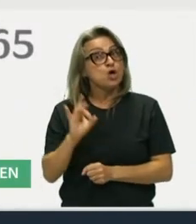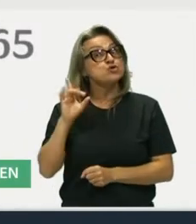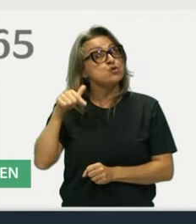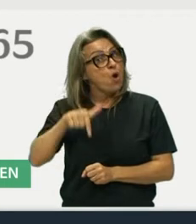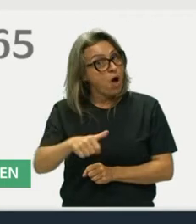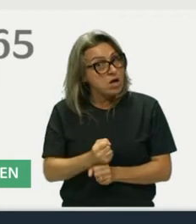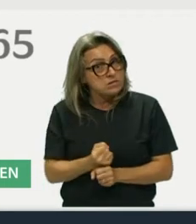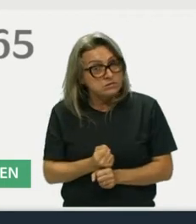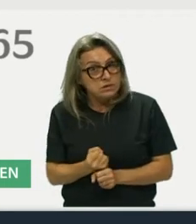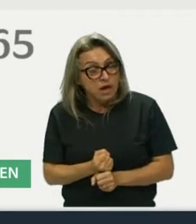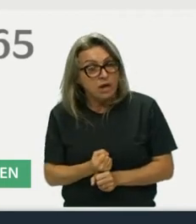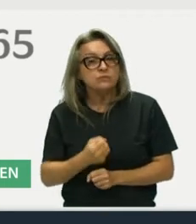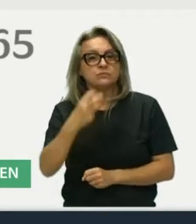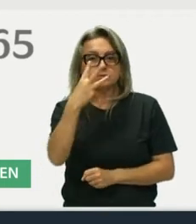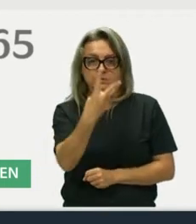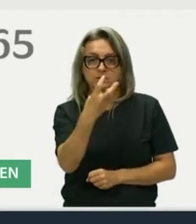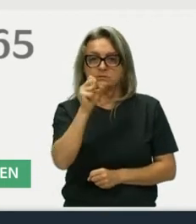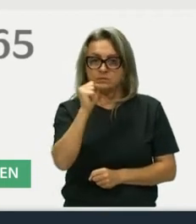ano,